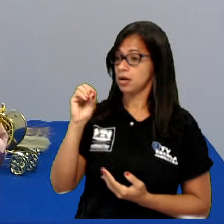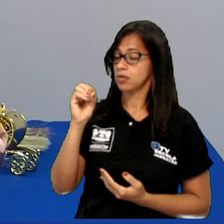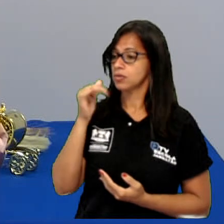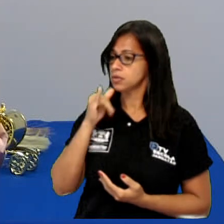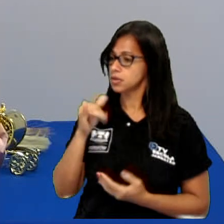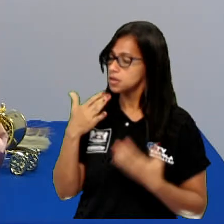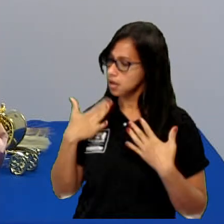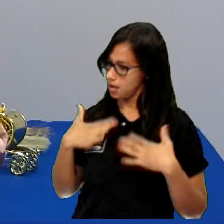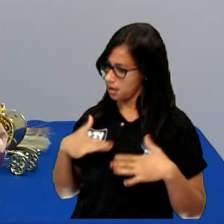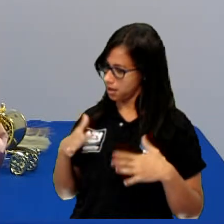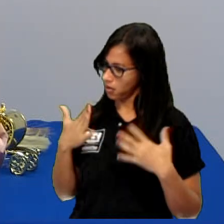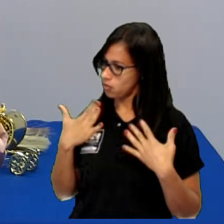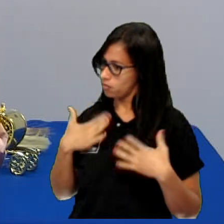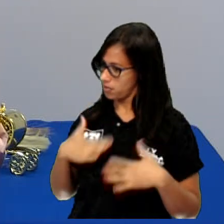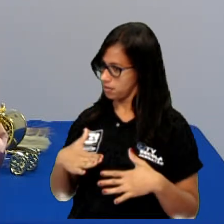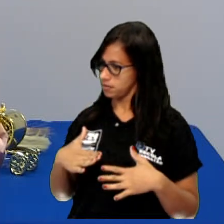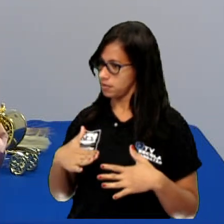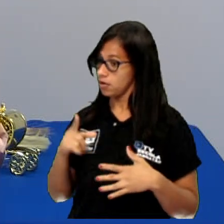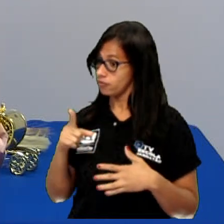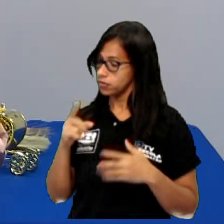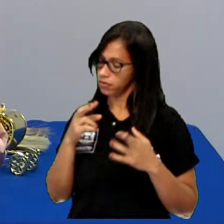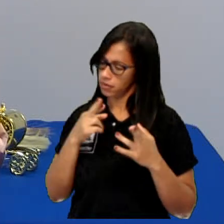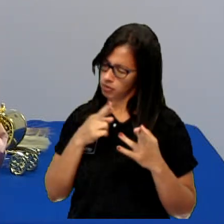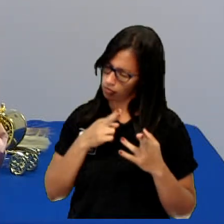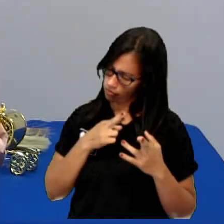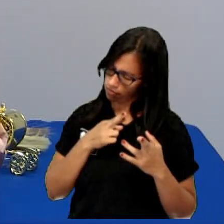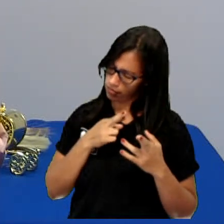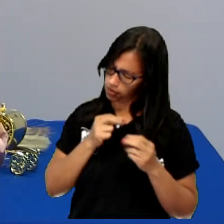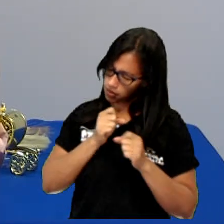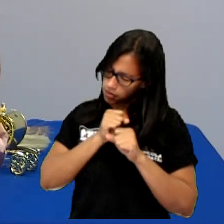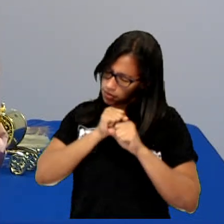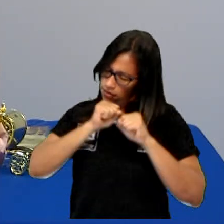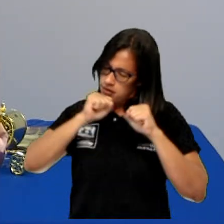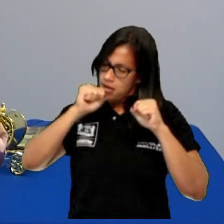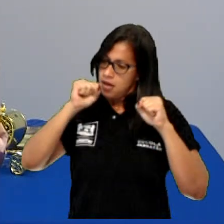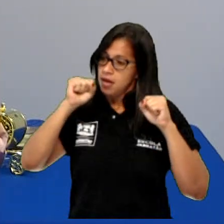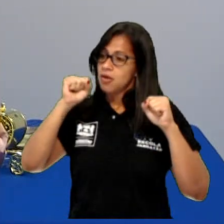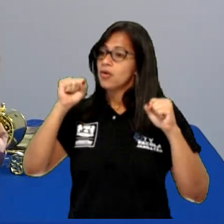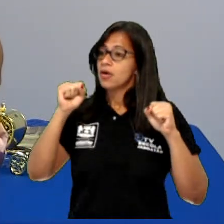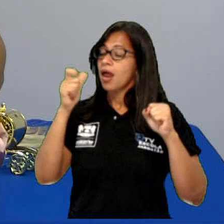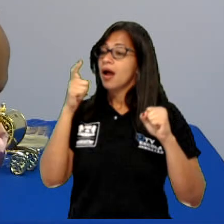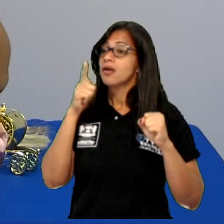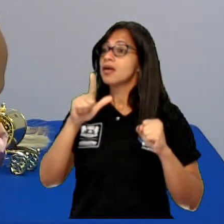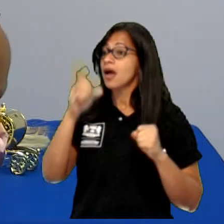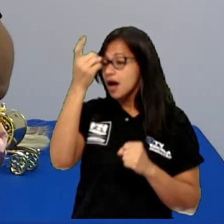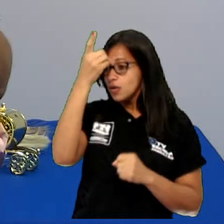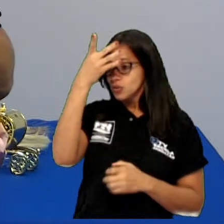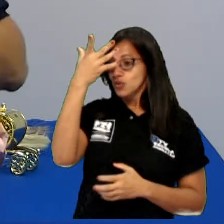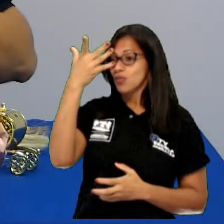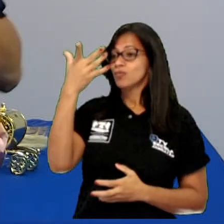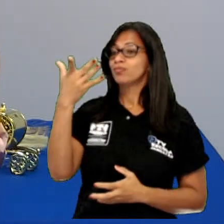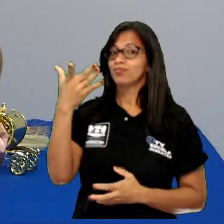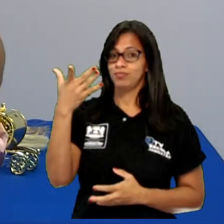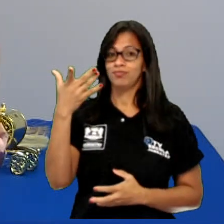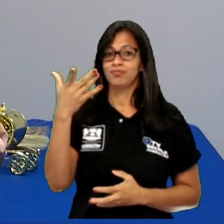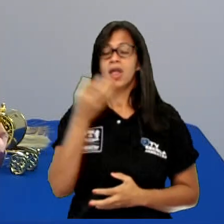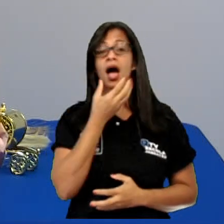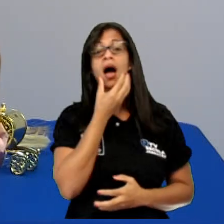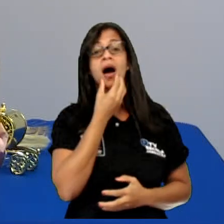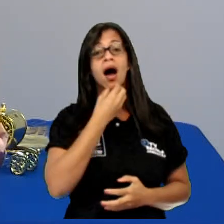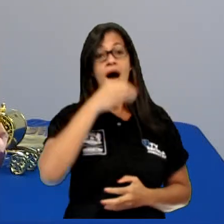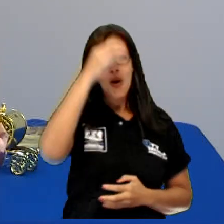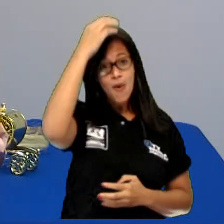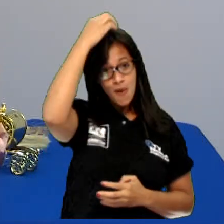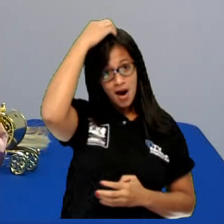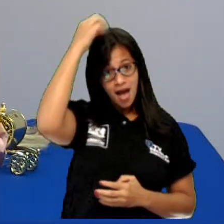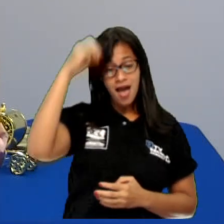manhã. Ele vai chegar na hora certa, acalme-se. Midas foi para casa, foi para o seu castelo e no caminho já estava pensando em